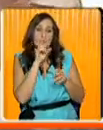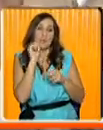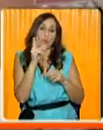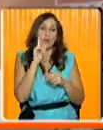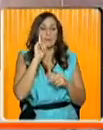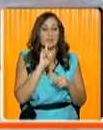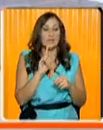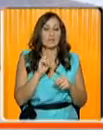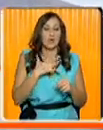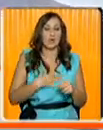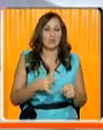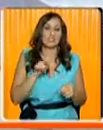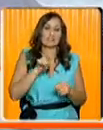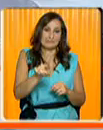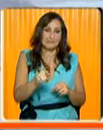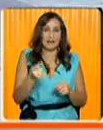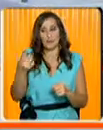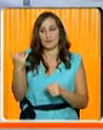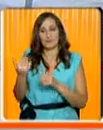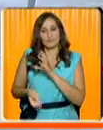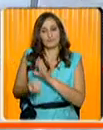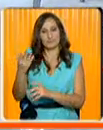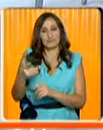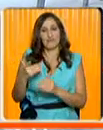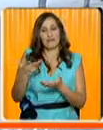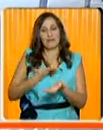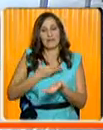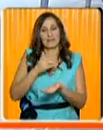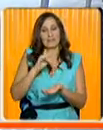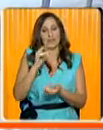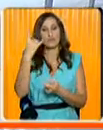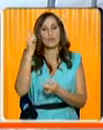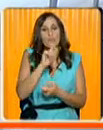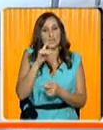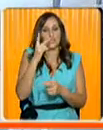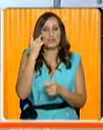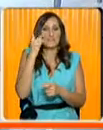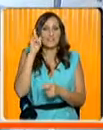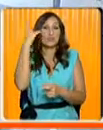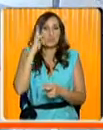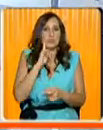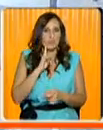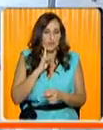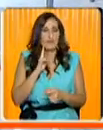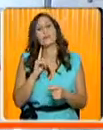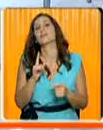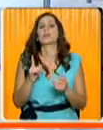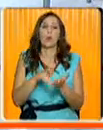própria mulher. O Gosto de Ti, assim, é o mais recente e é um diário de um mês na vida de uma mulher. Portanto, vai encontrar aqui